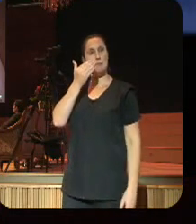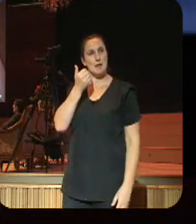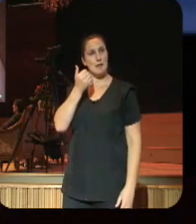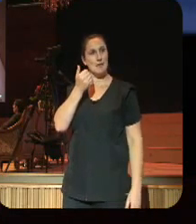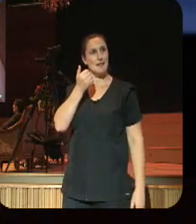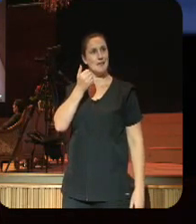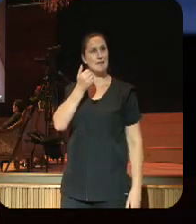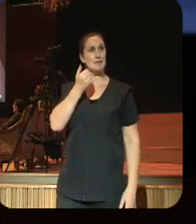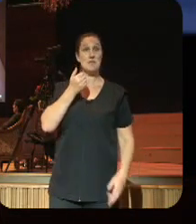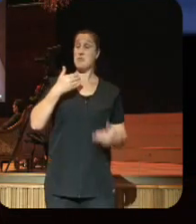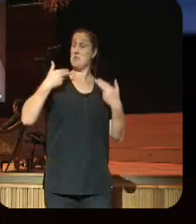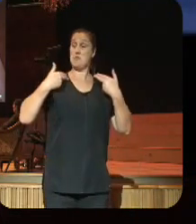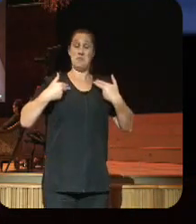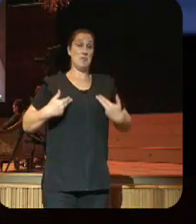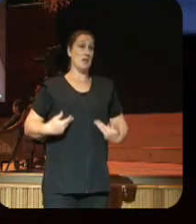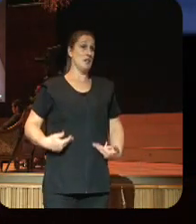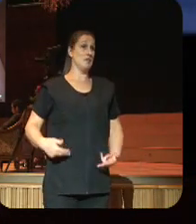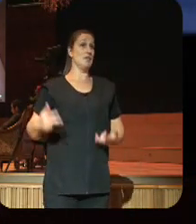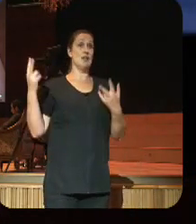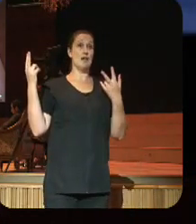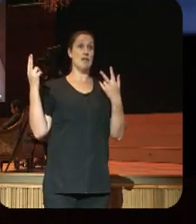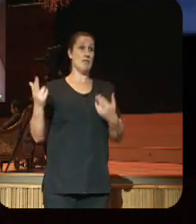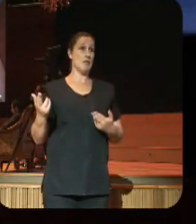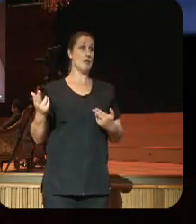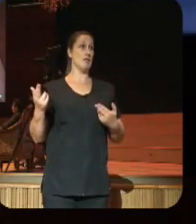Essa é a natureza humana.